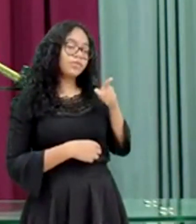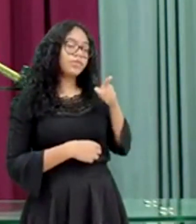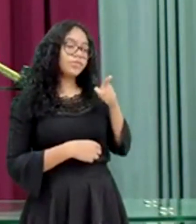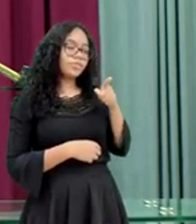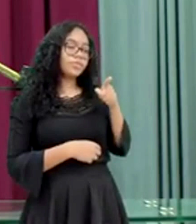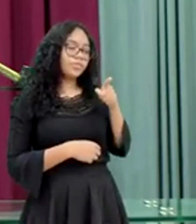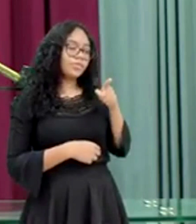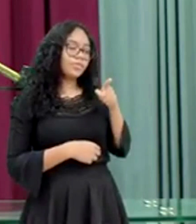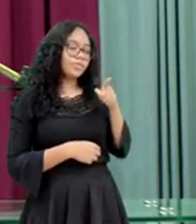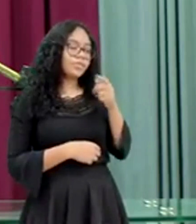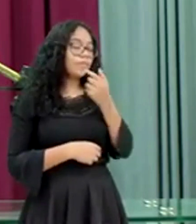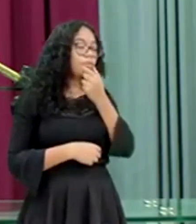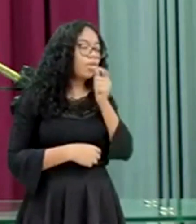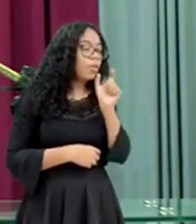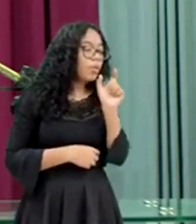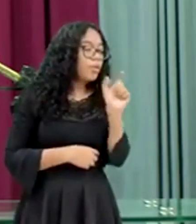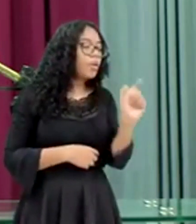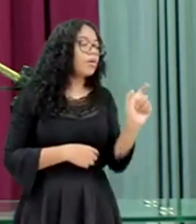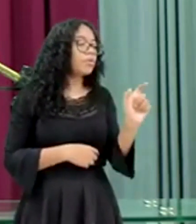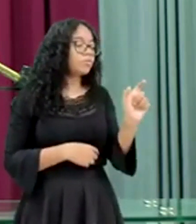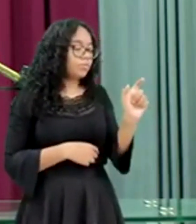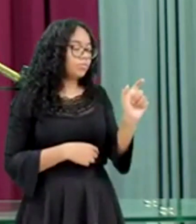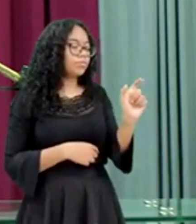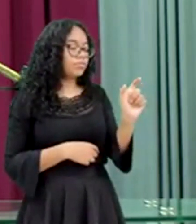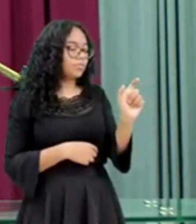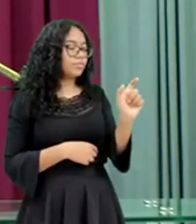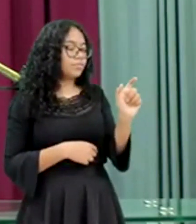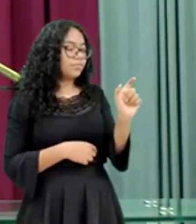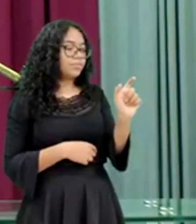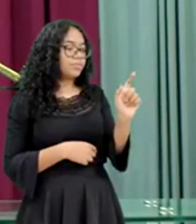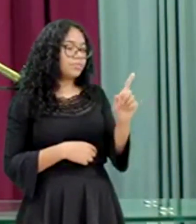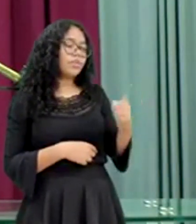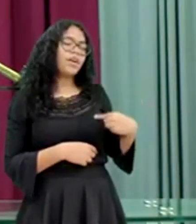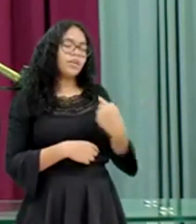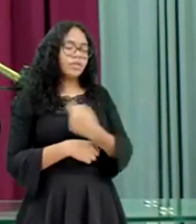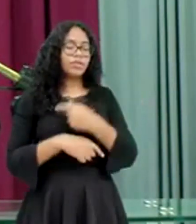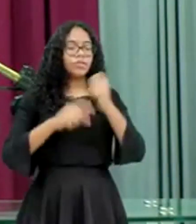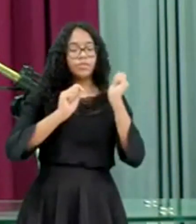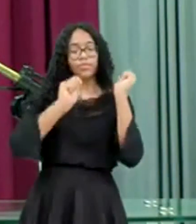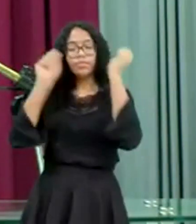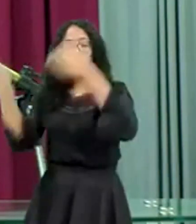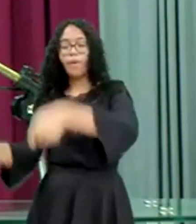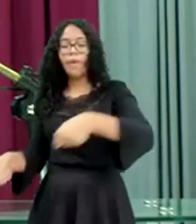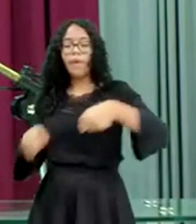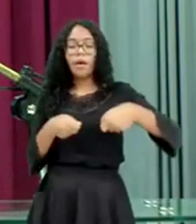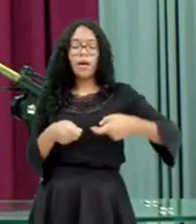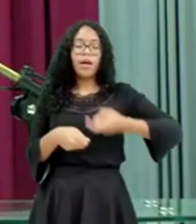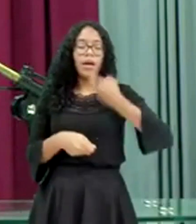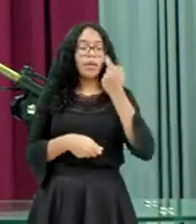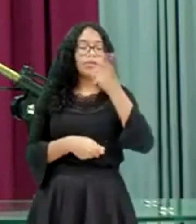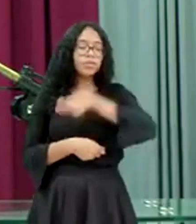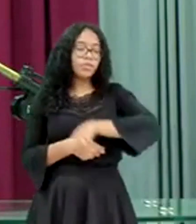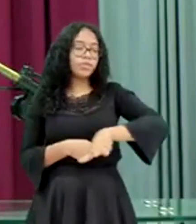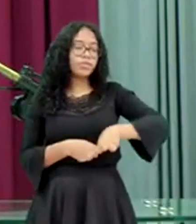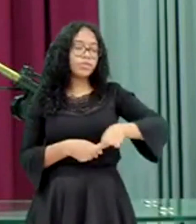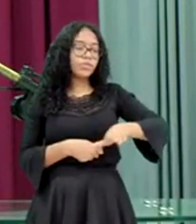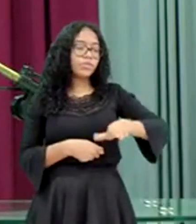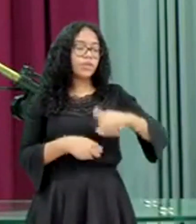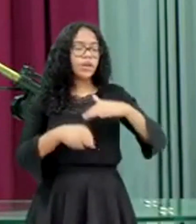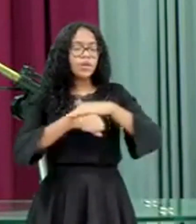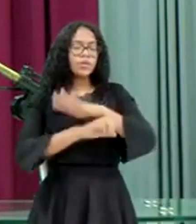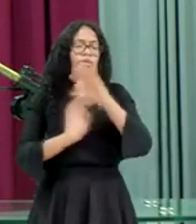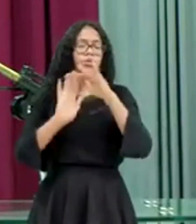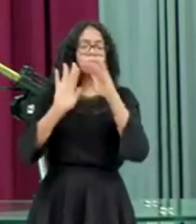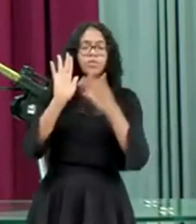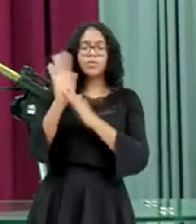tua palavra, segundo a tua palavra, nós vamos lá de novo. Passamos a noite inteira pescando, não